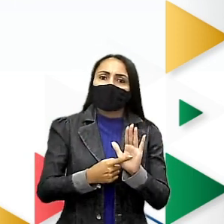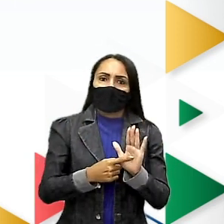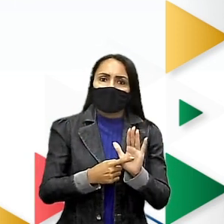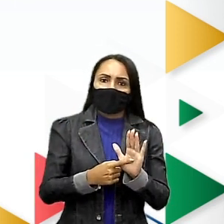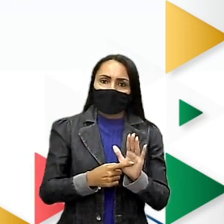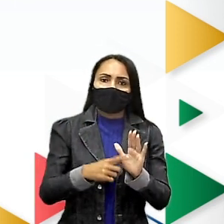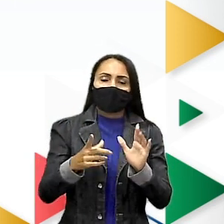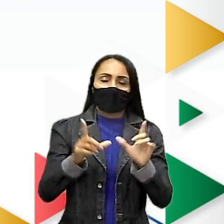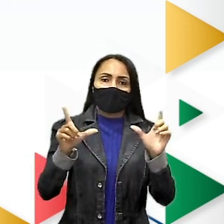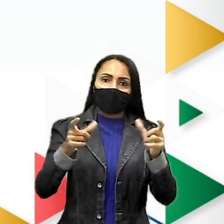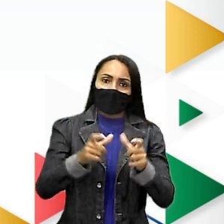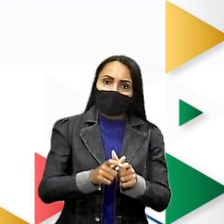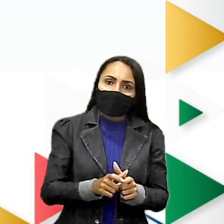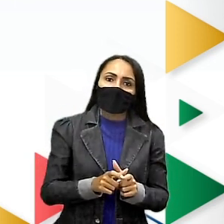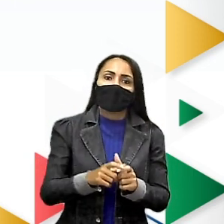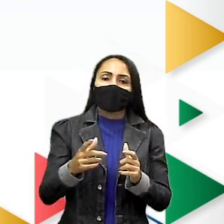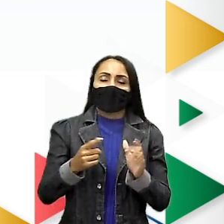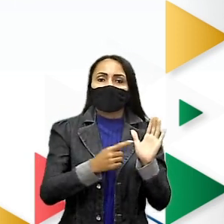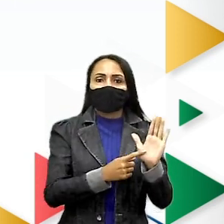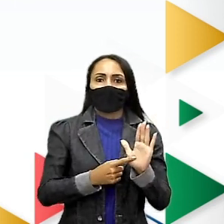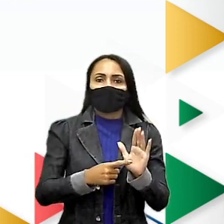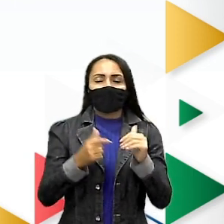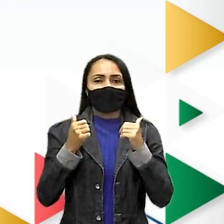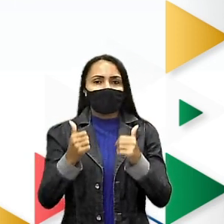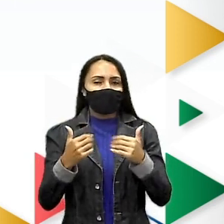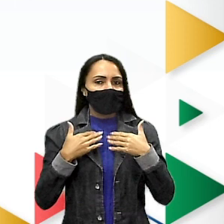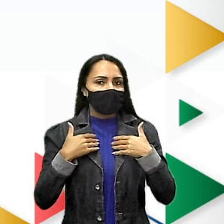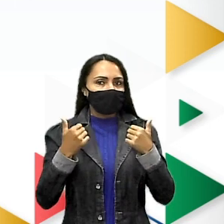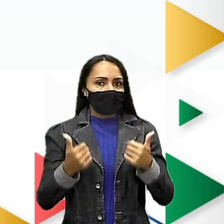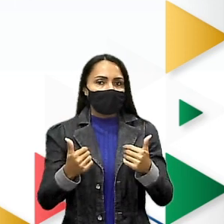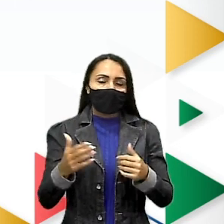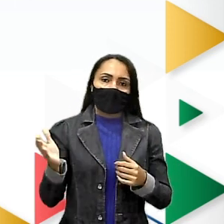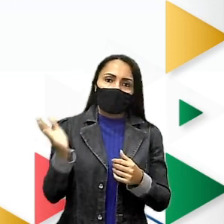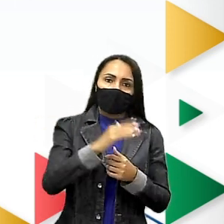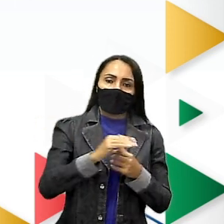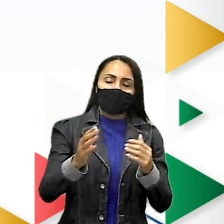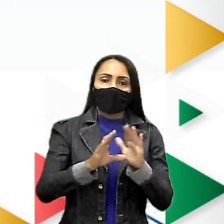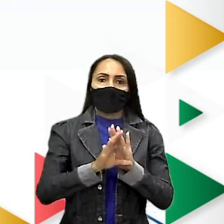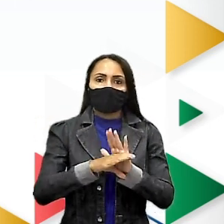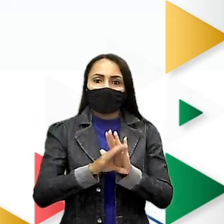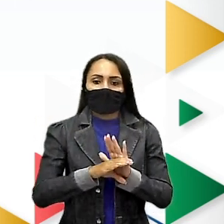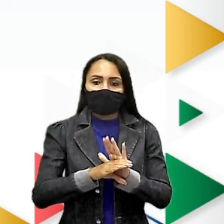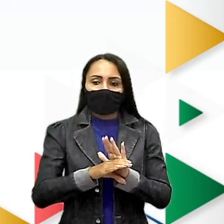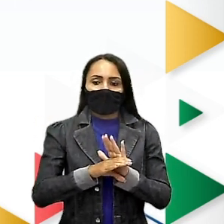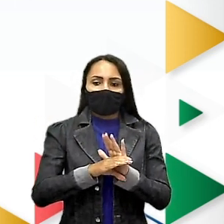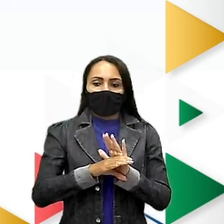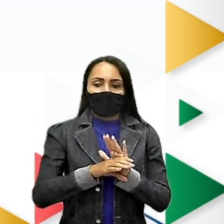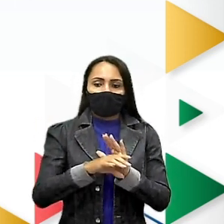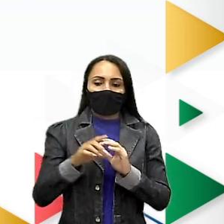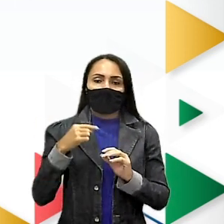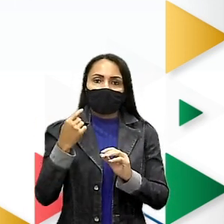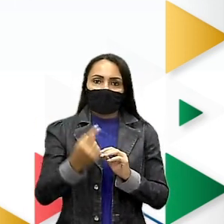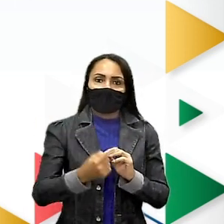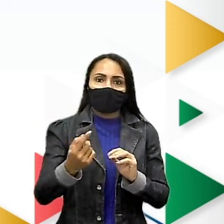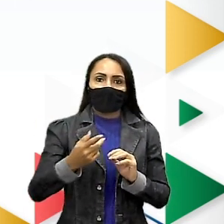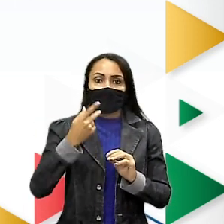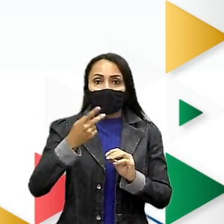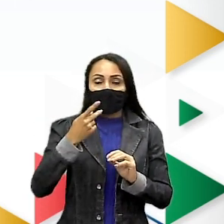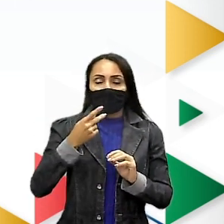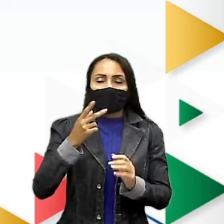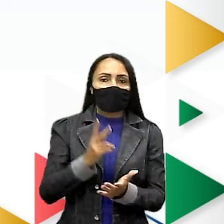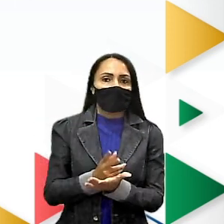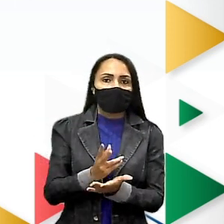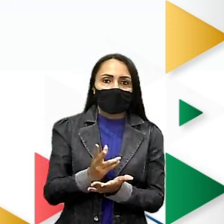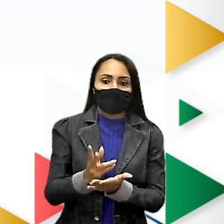forma reduzida de apresentar os dados. Tranquilo? Então vamos lá. O conceito, né, que a gente fala o tempo todo